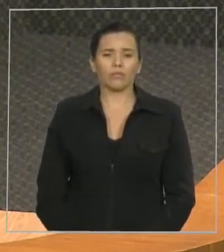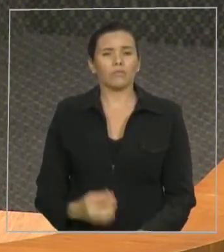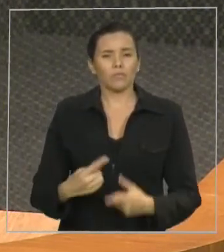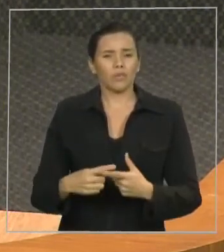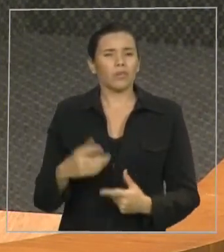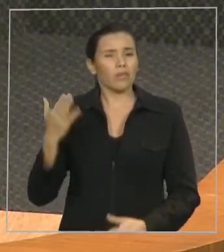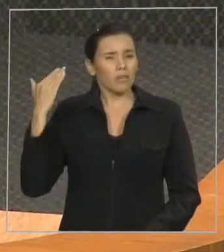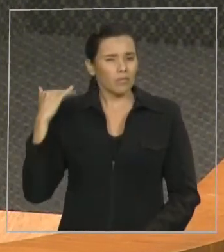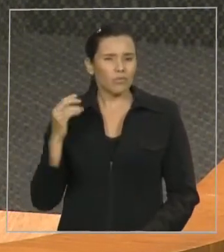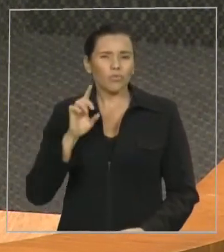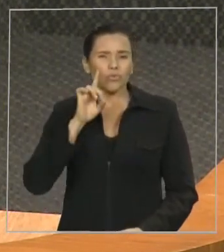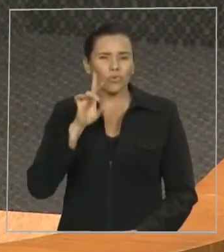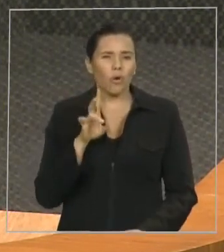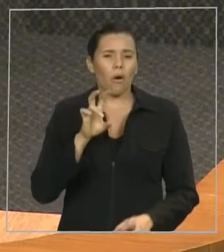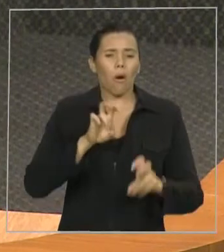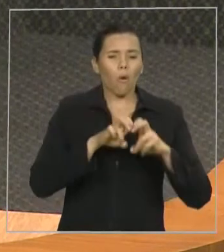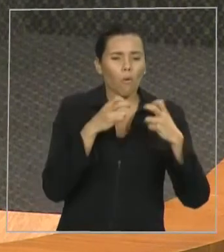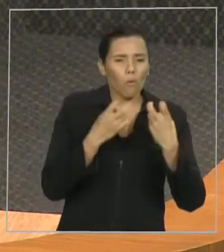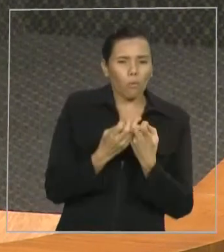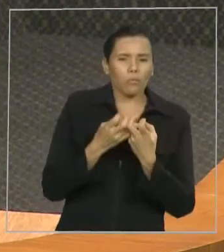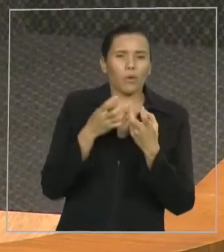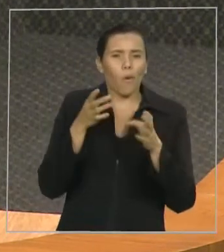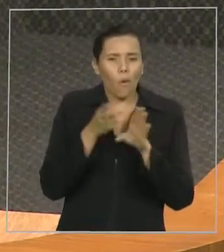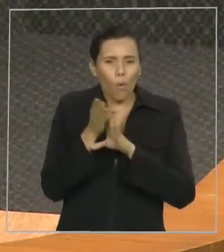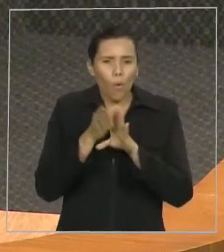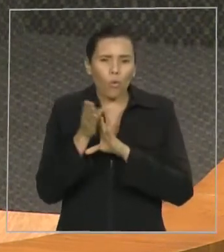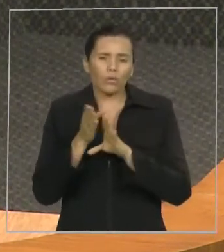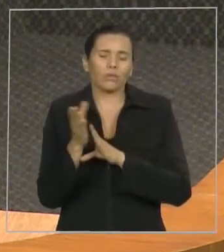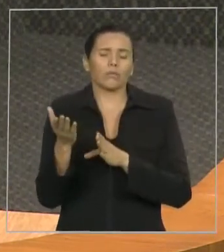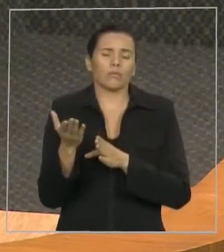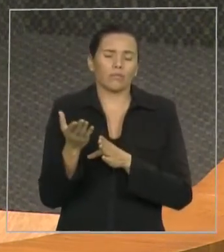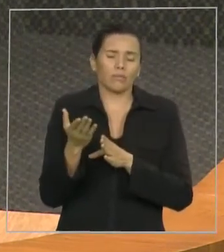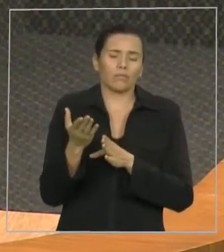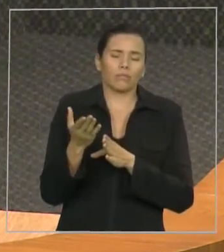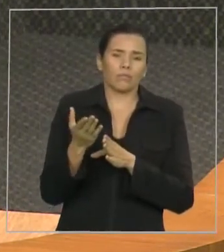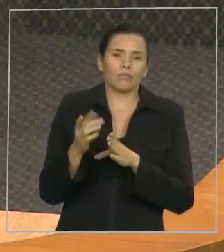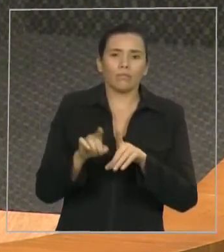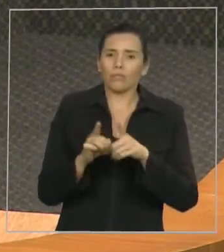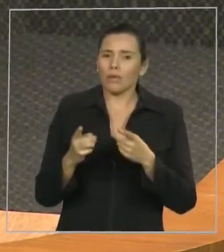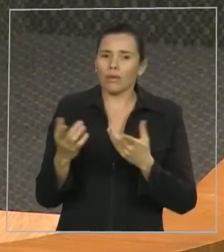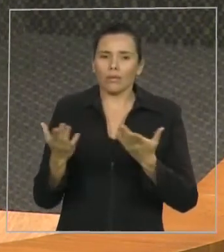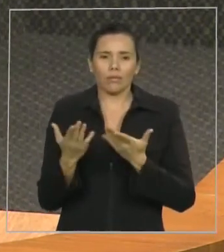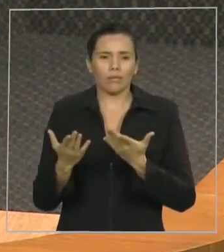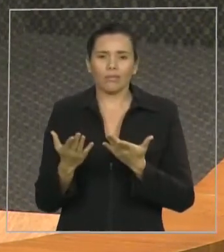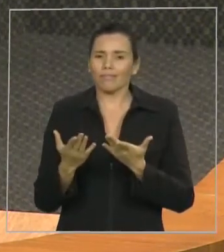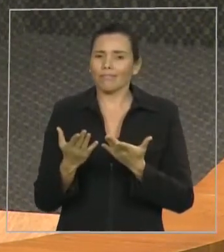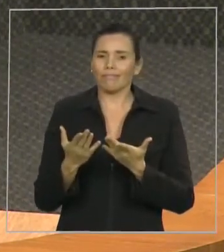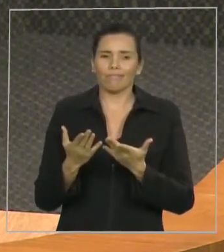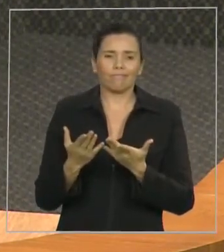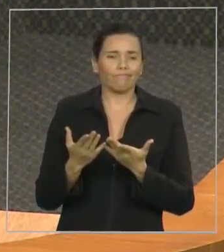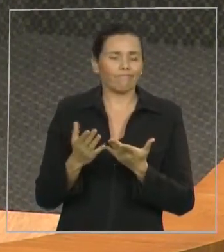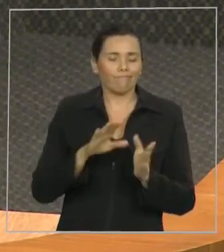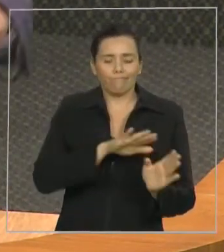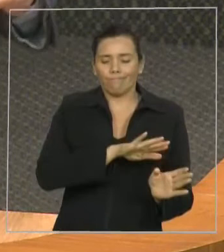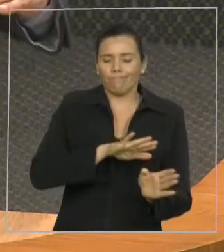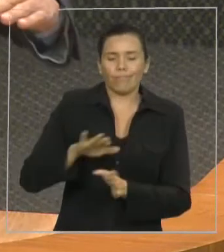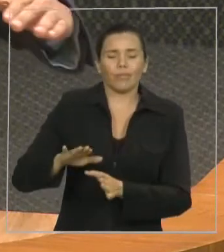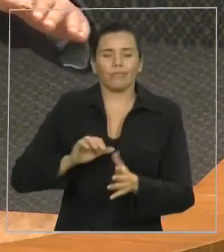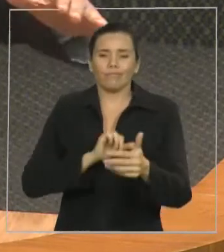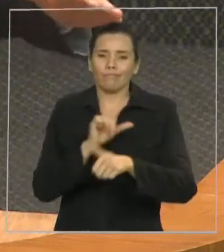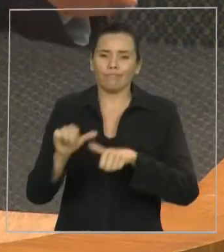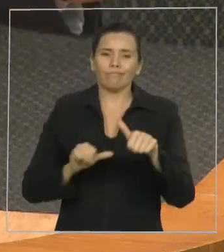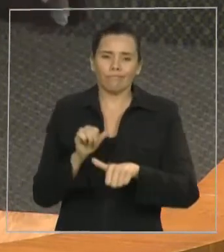comando político do partido no Estado do Maranhão e na principal cidade do Estado, que é a sua capital. E, da mesma forma,